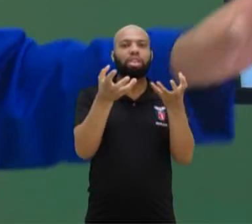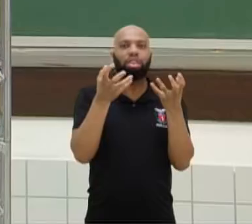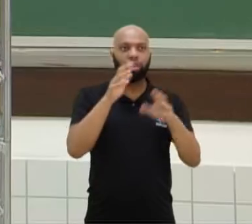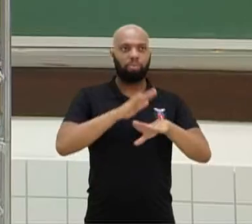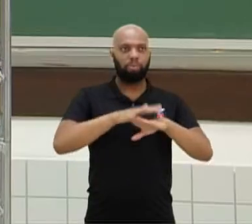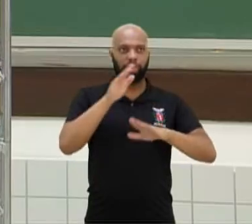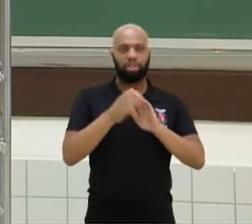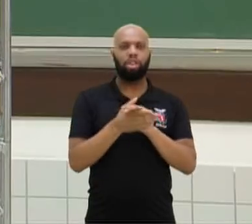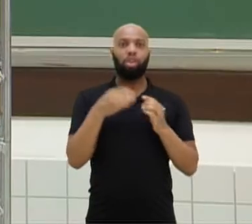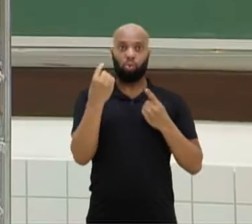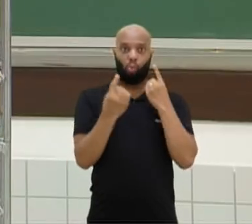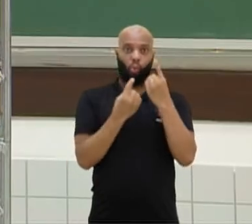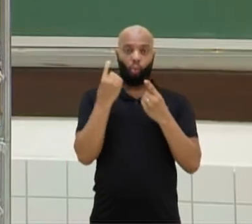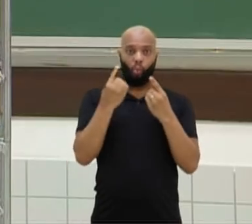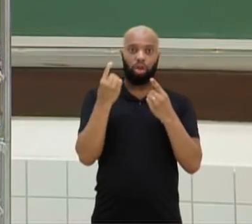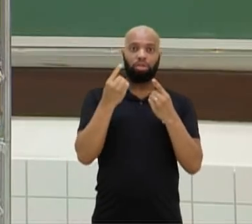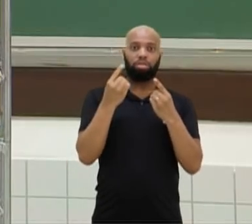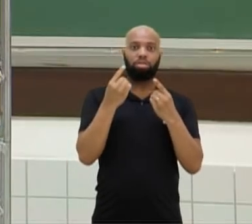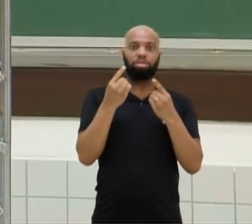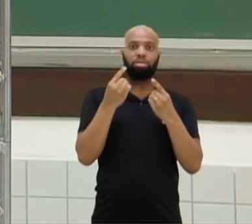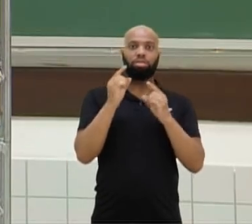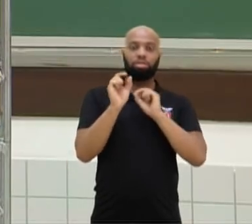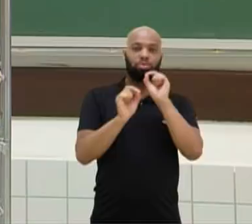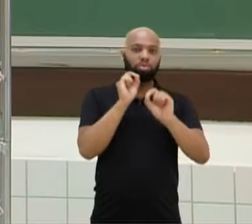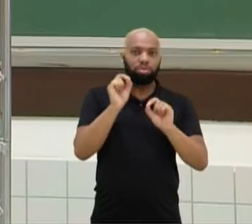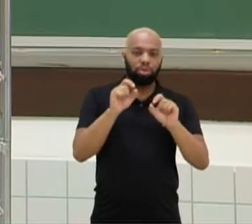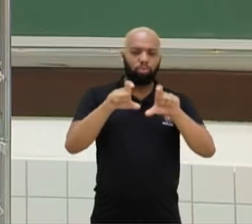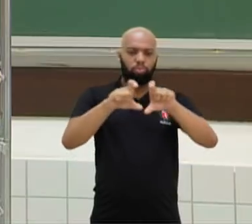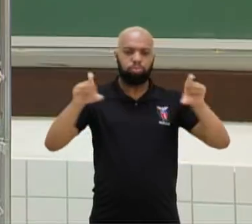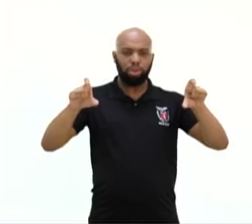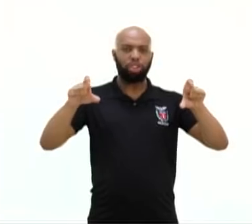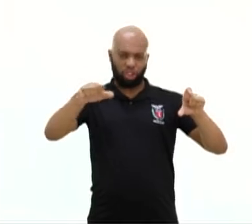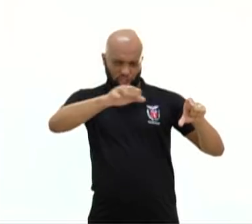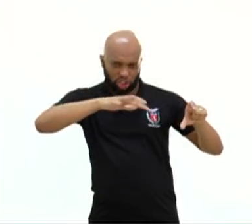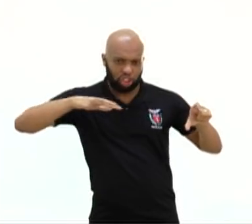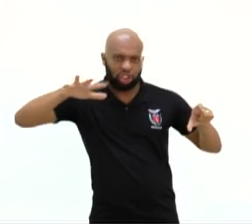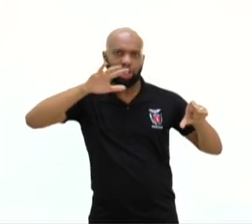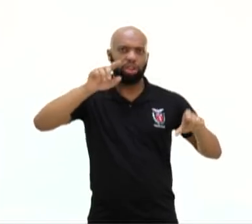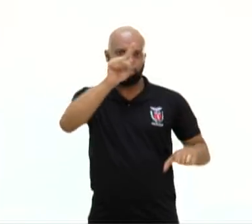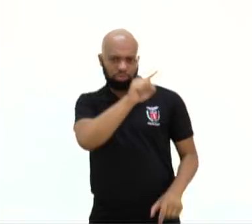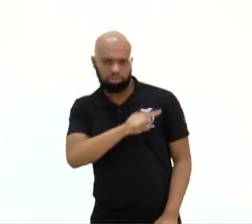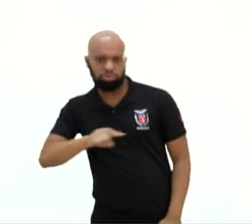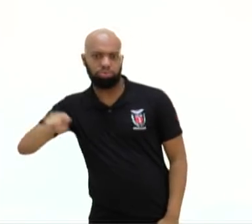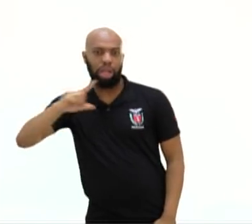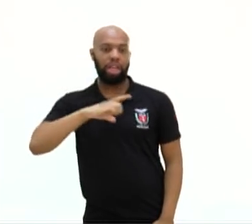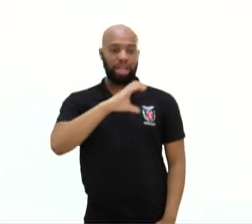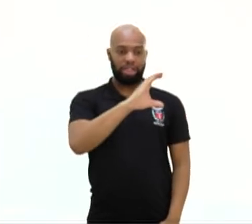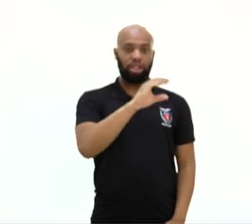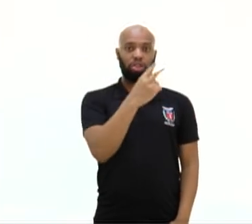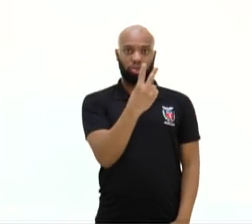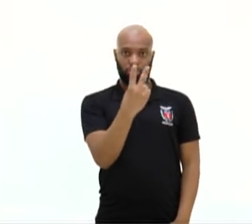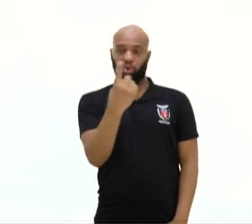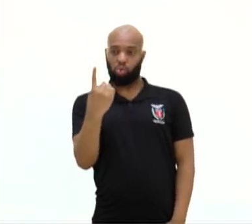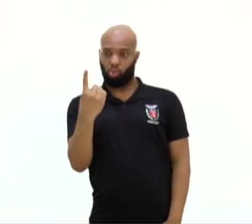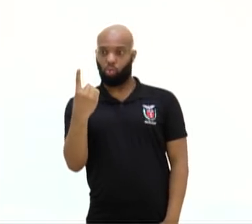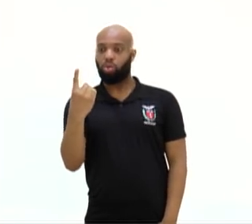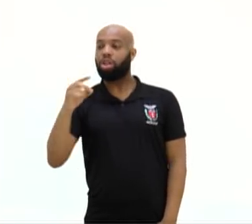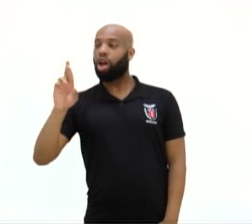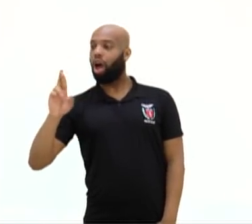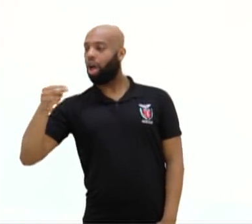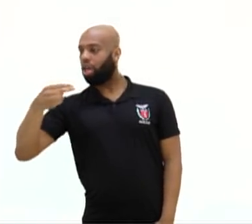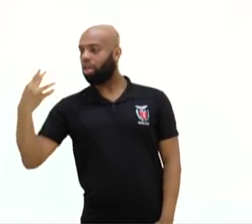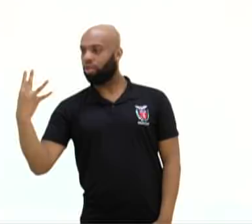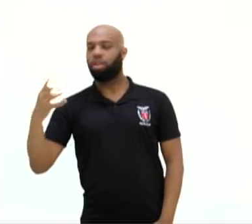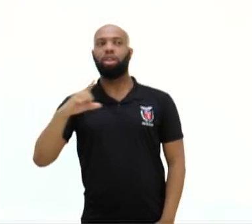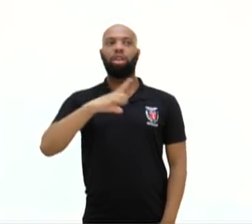bem. Qual que é a equação geral da circunferência de centro 2, 1 e raio 4? A equação geral é